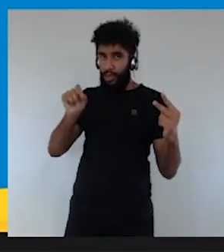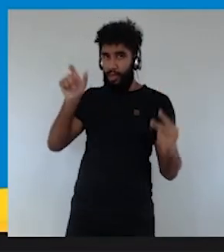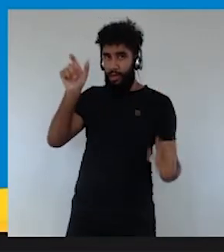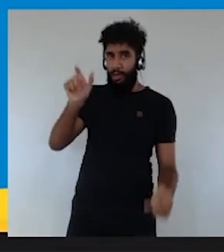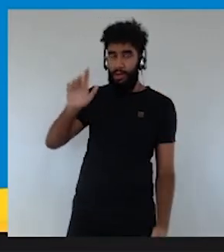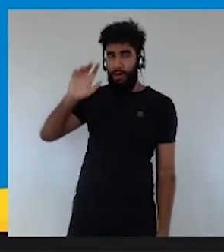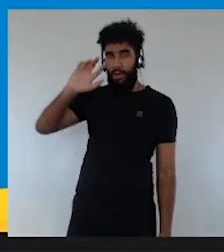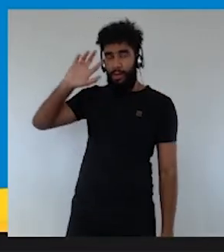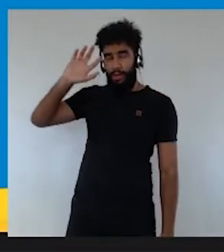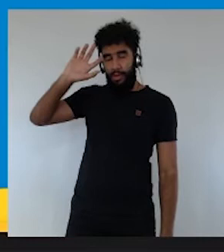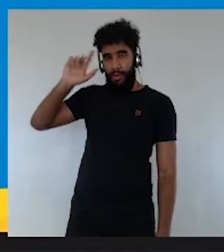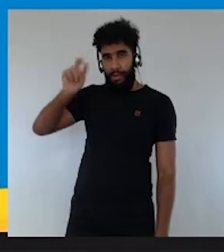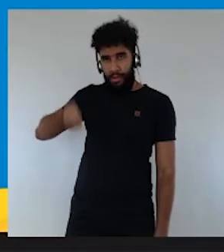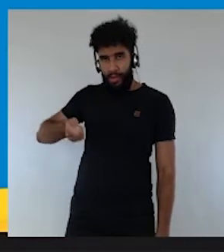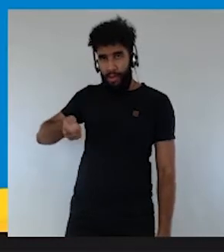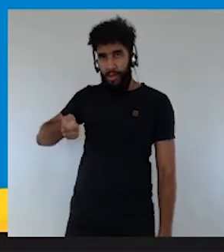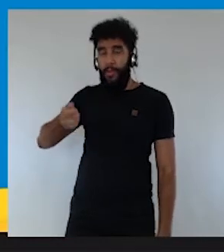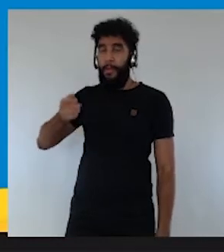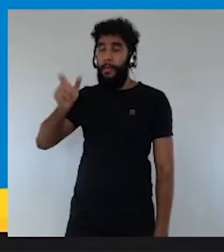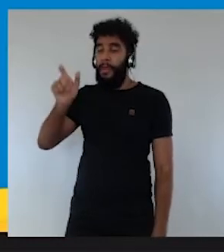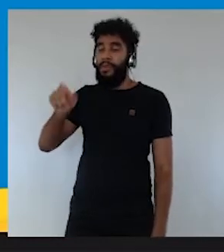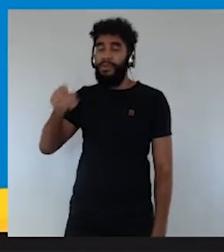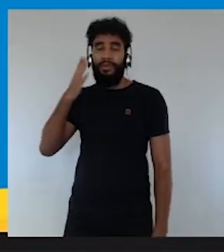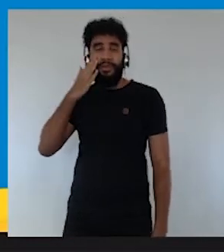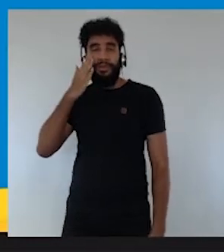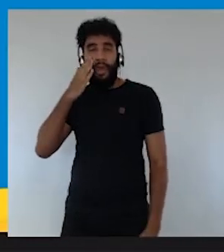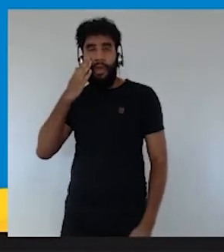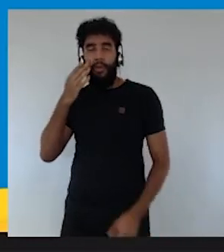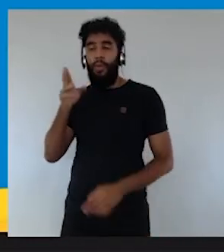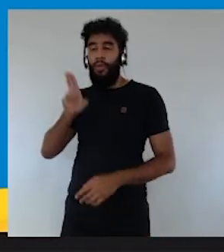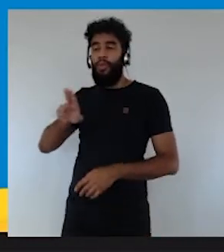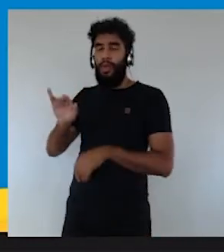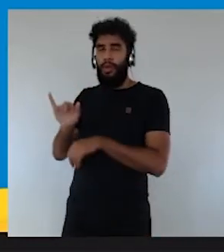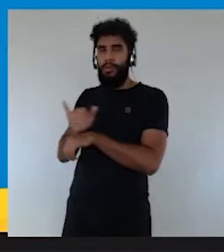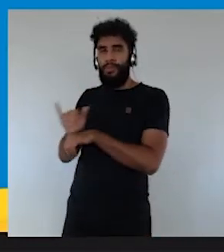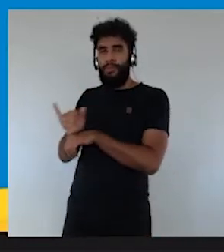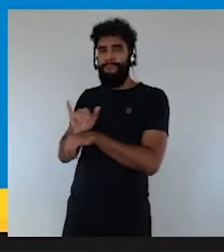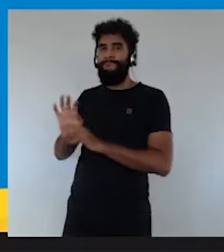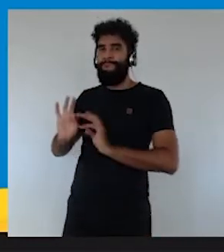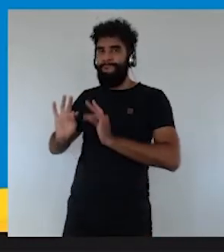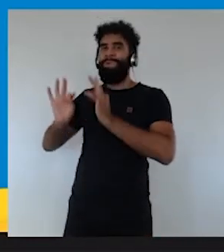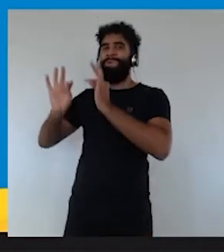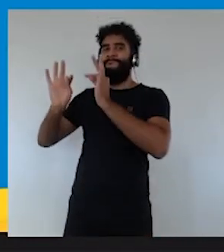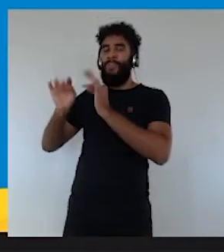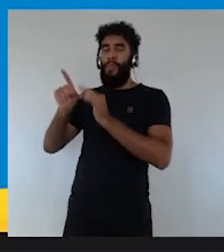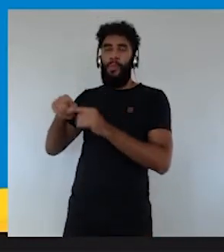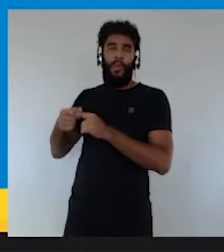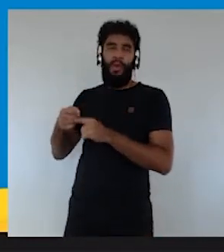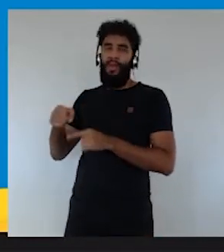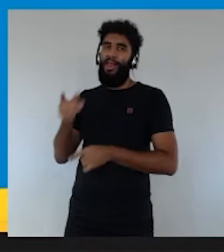capacidade de lidar com essa tecnologia e com esse novo normal. Nós,